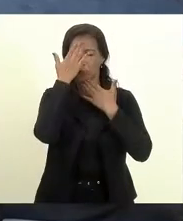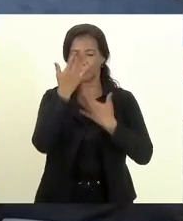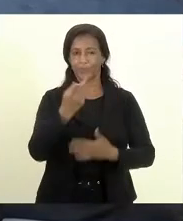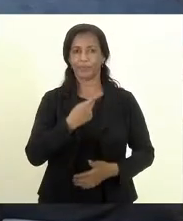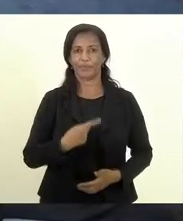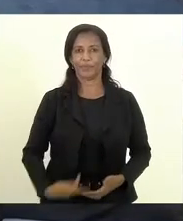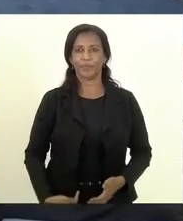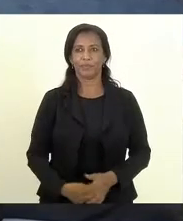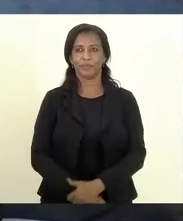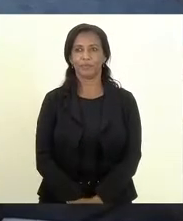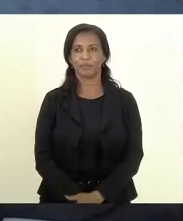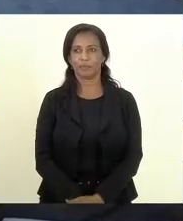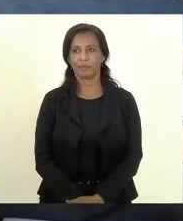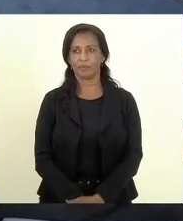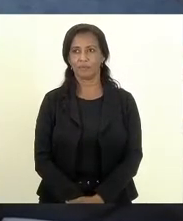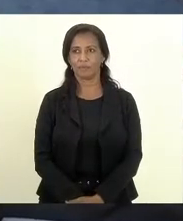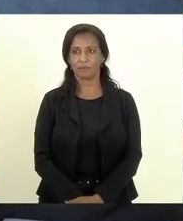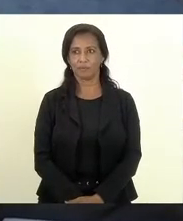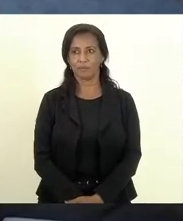presidente.